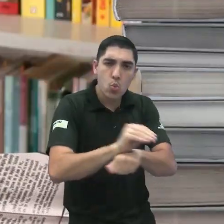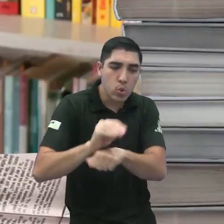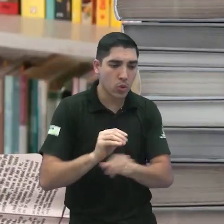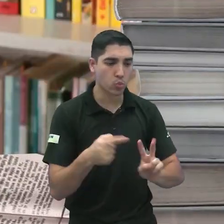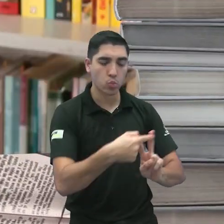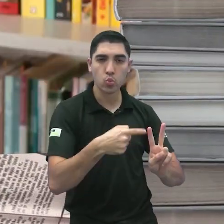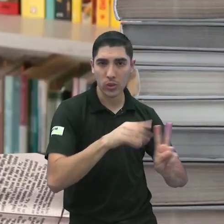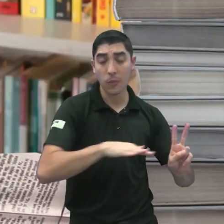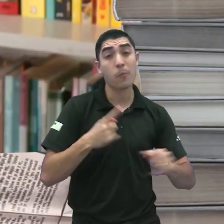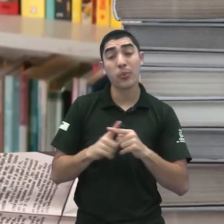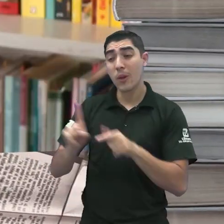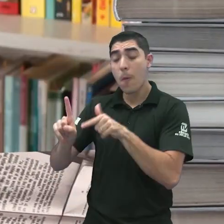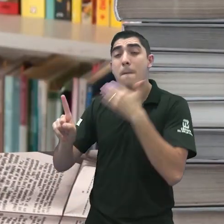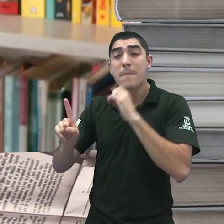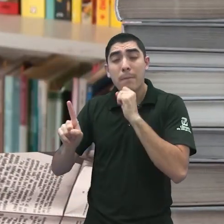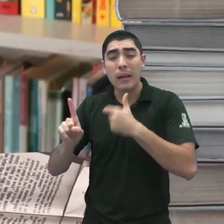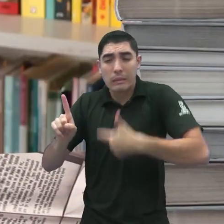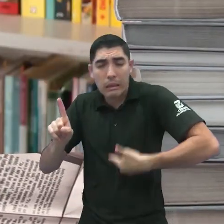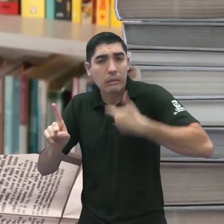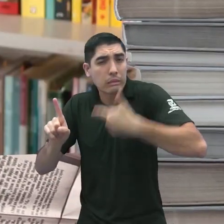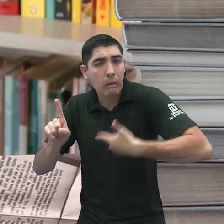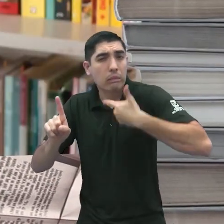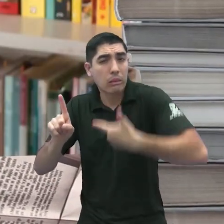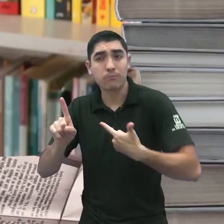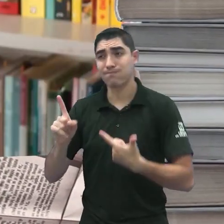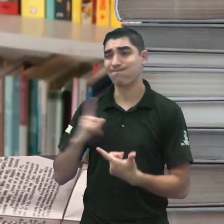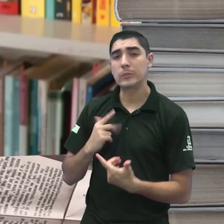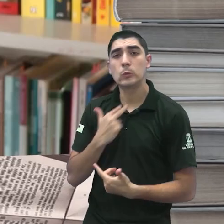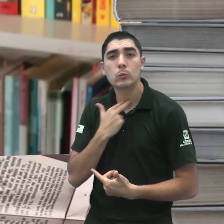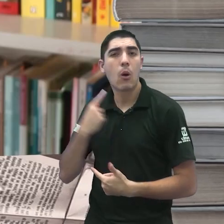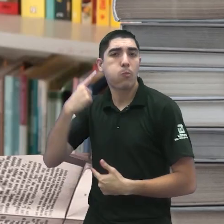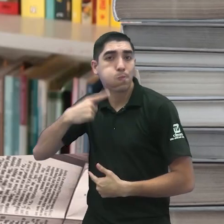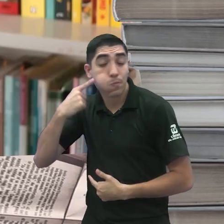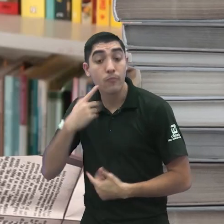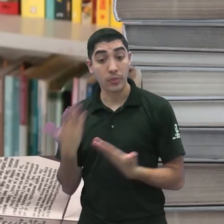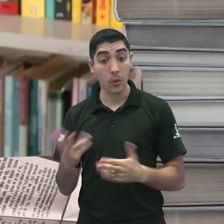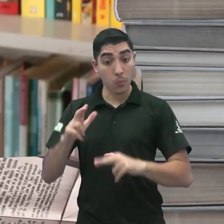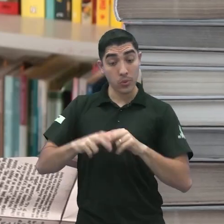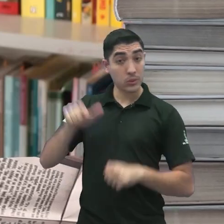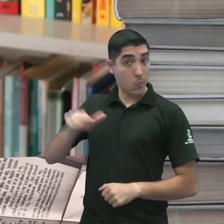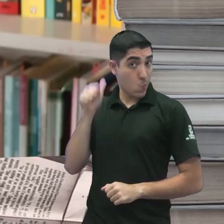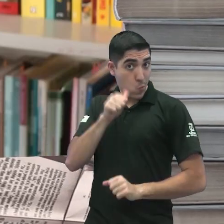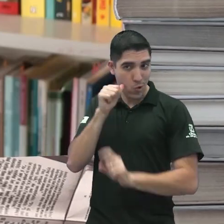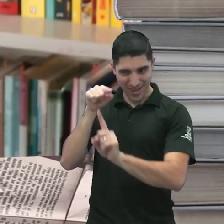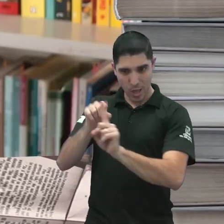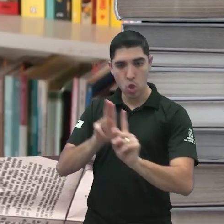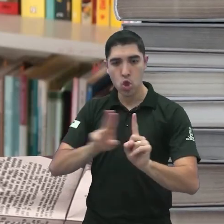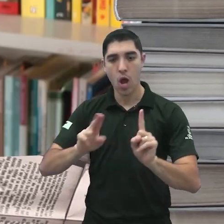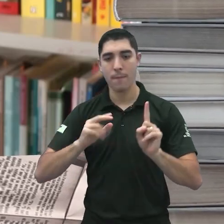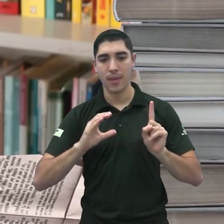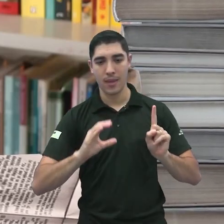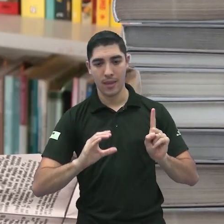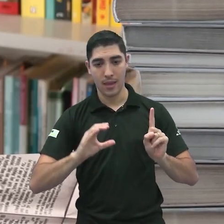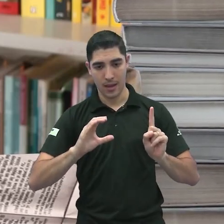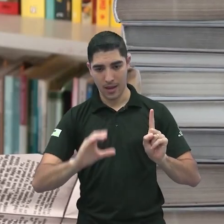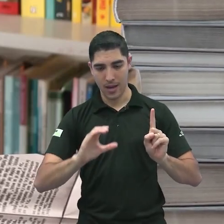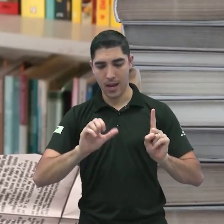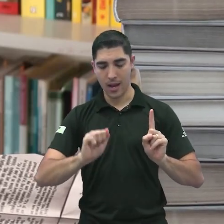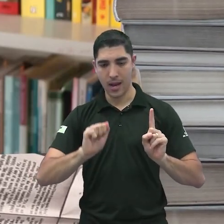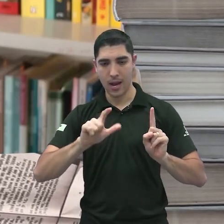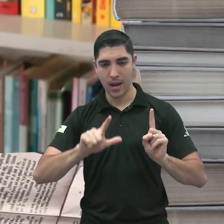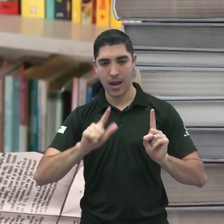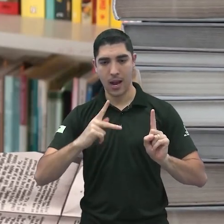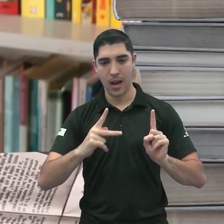vivia trabalhando muito. Então a figura dessa outra personagem, a Calpurnia, é muito interessante aqui na obra, também para a gente poder entender as